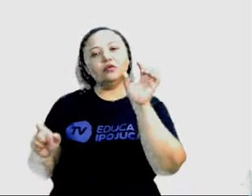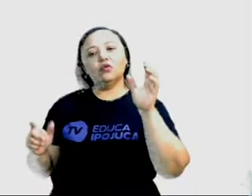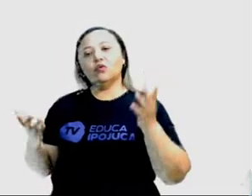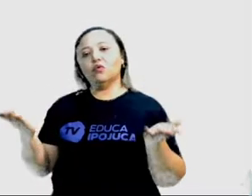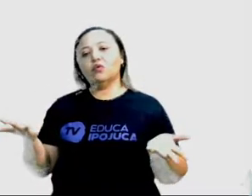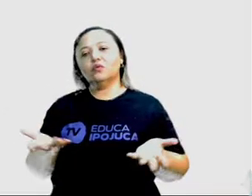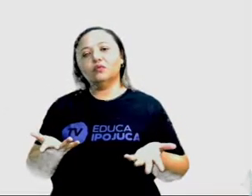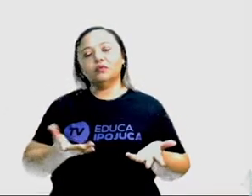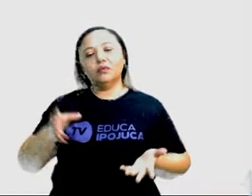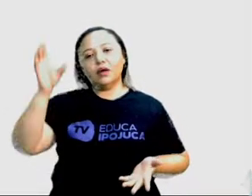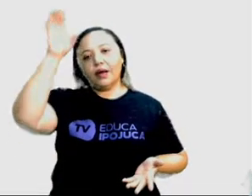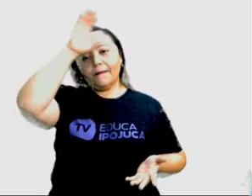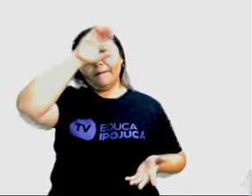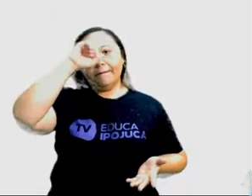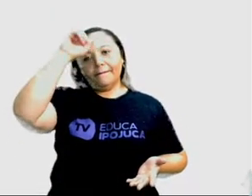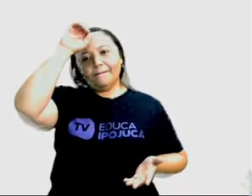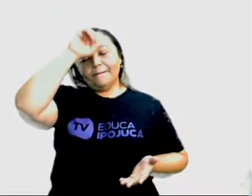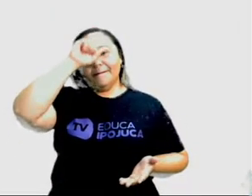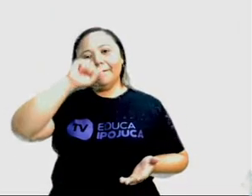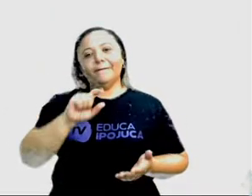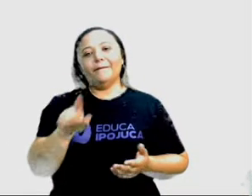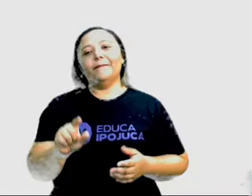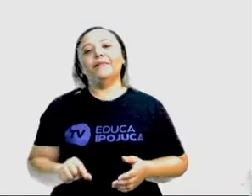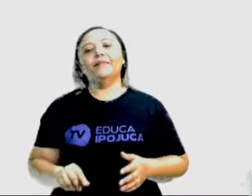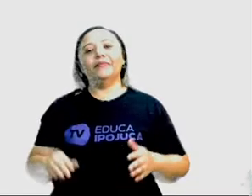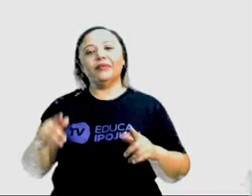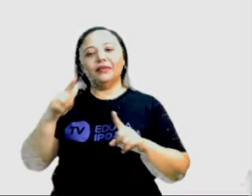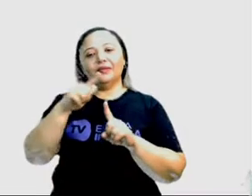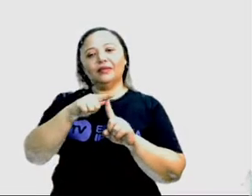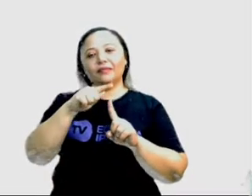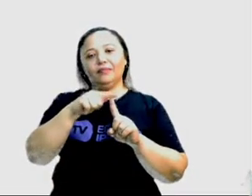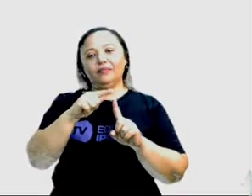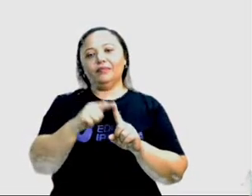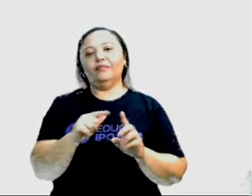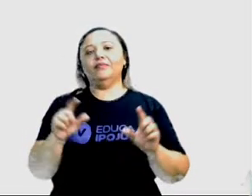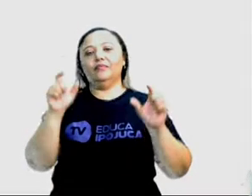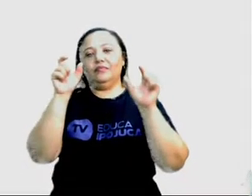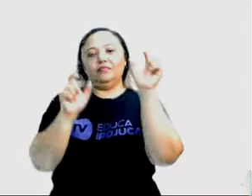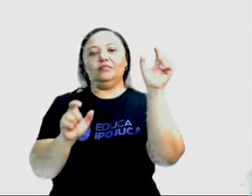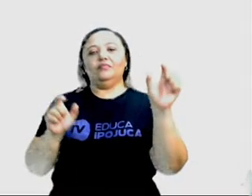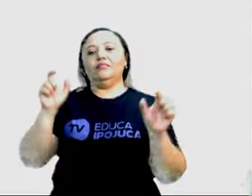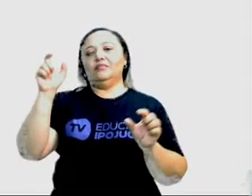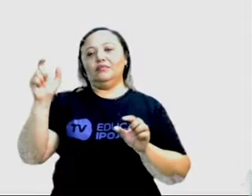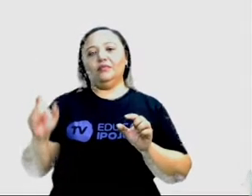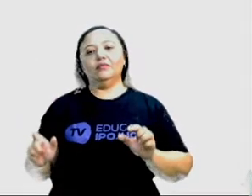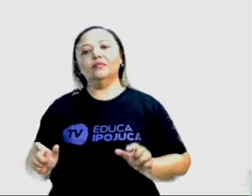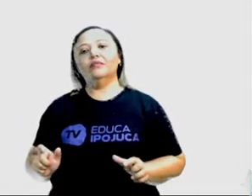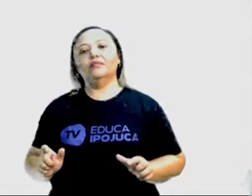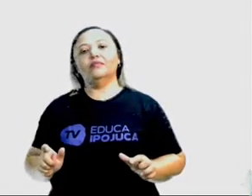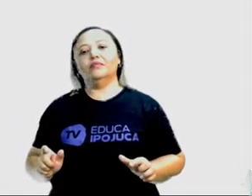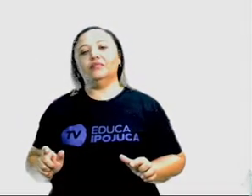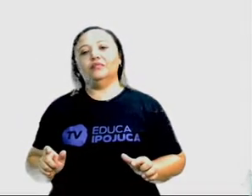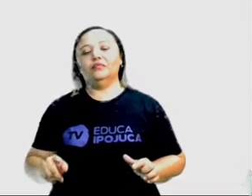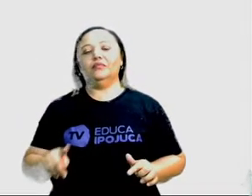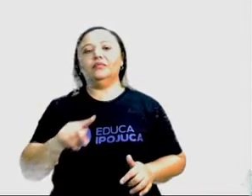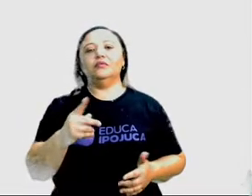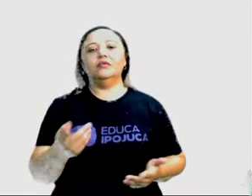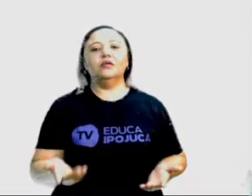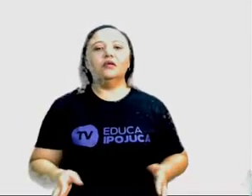gráficos. Tipos de gráficos. Existe uma grande variedade de tipos de